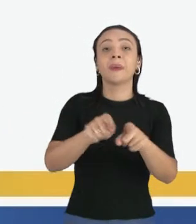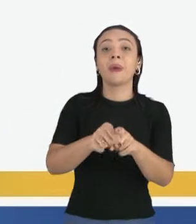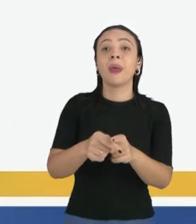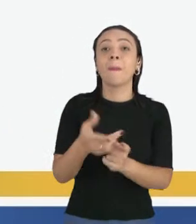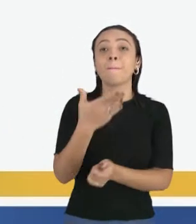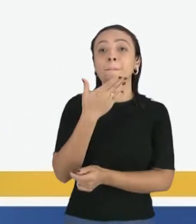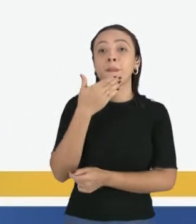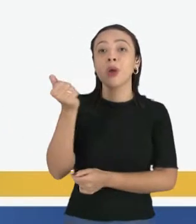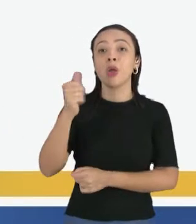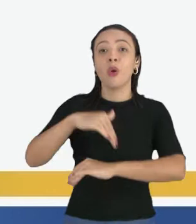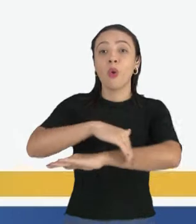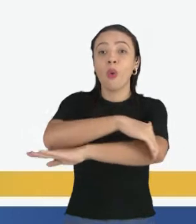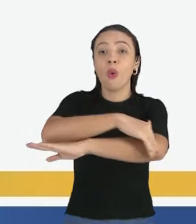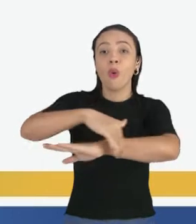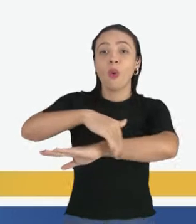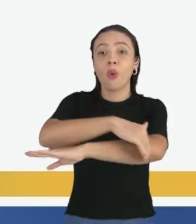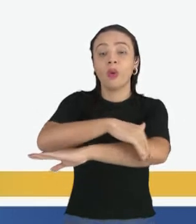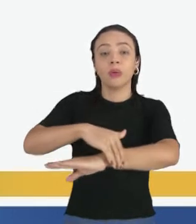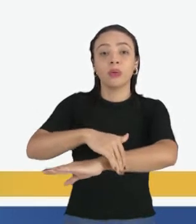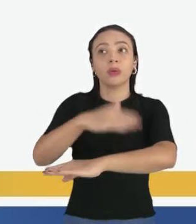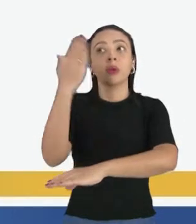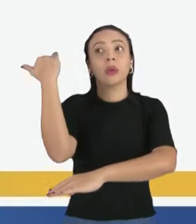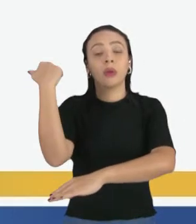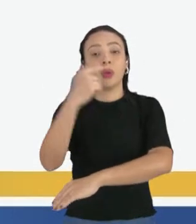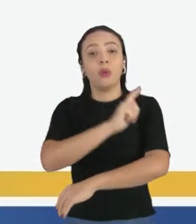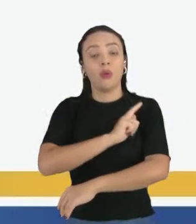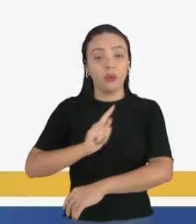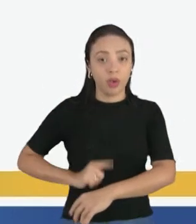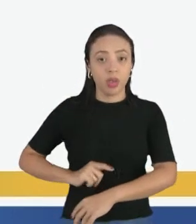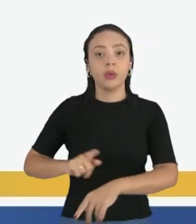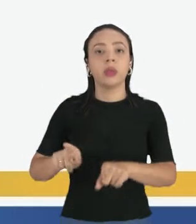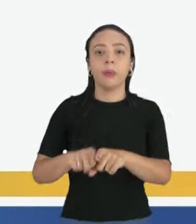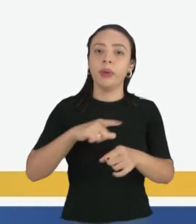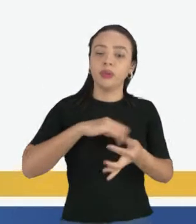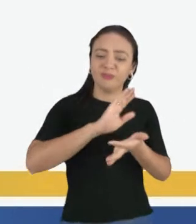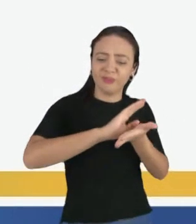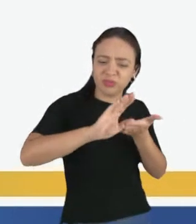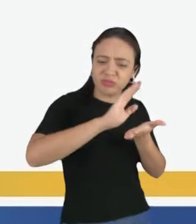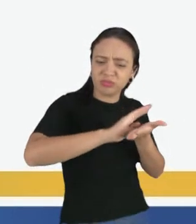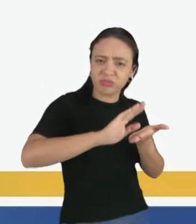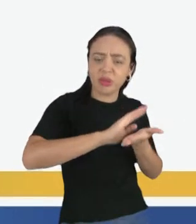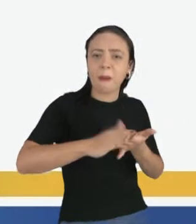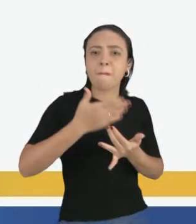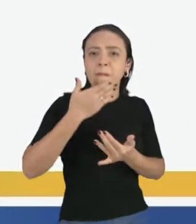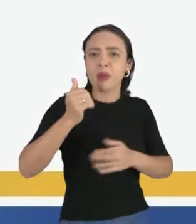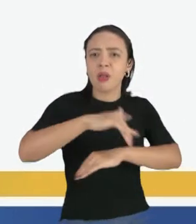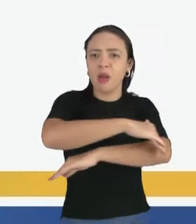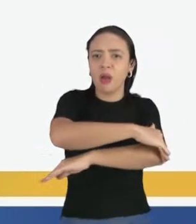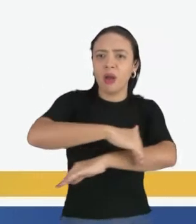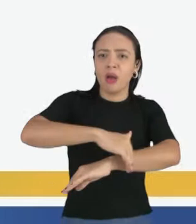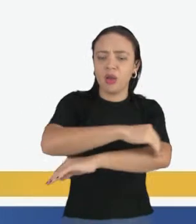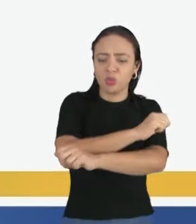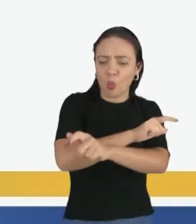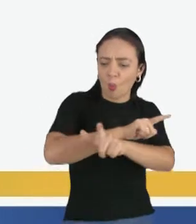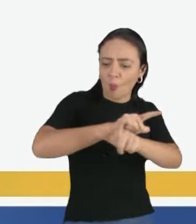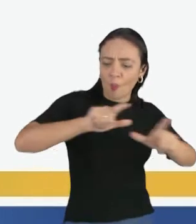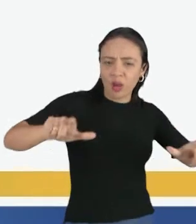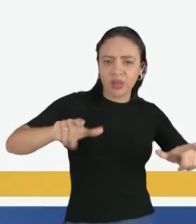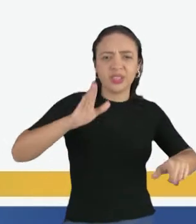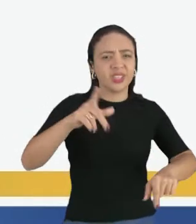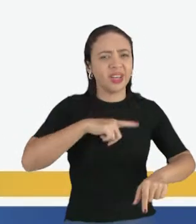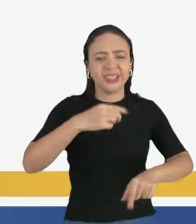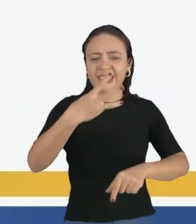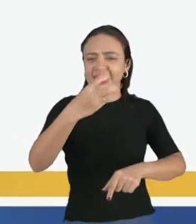estradas. Nesse último governo tem investido em pavimentar estradas que estavam 40, 30